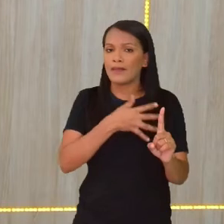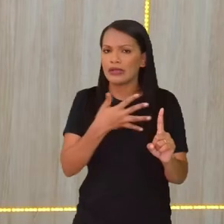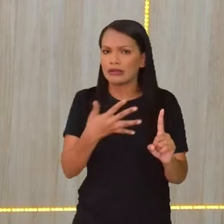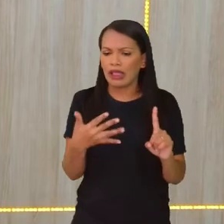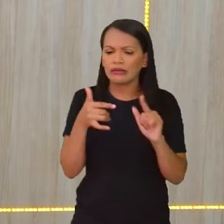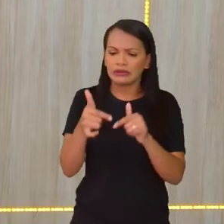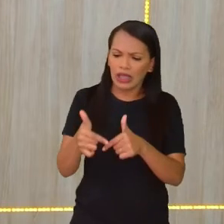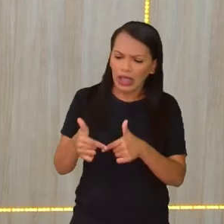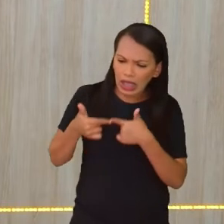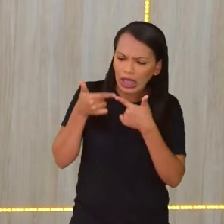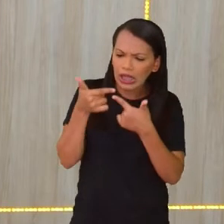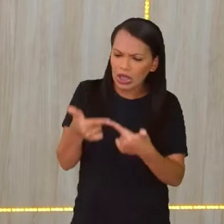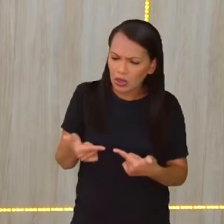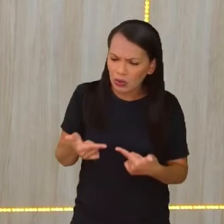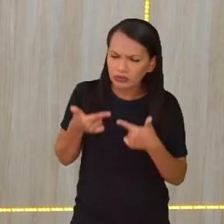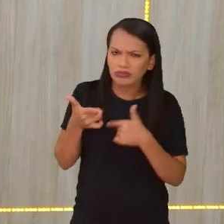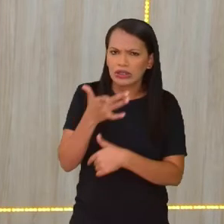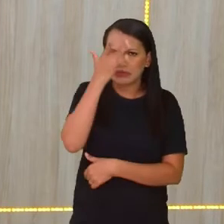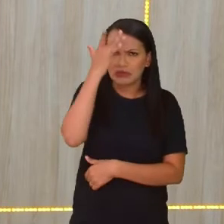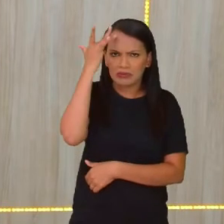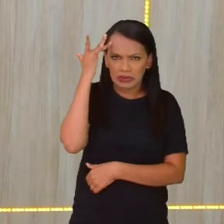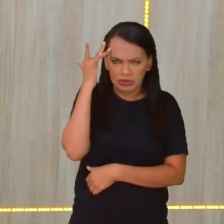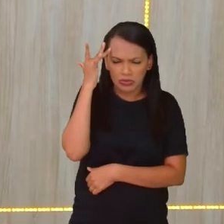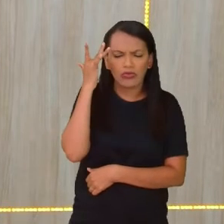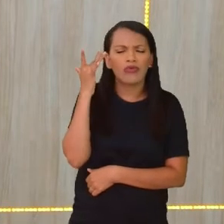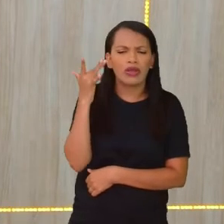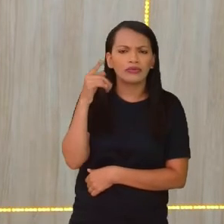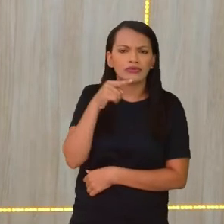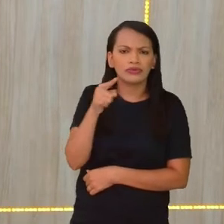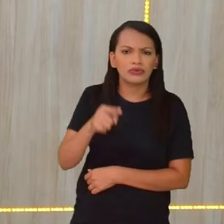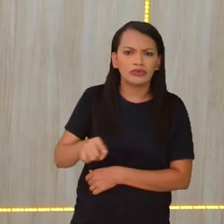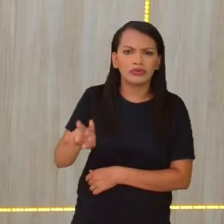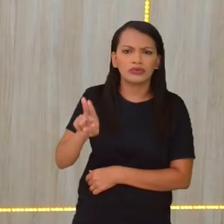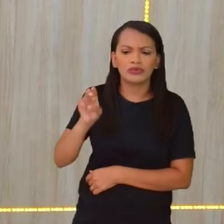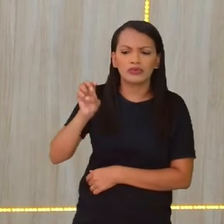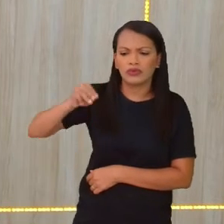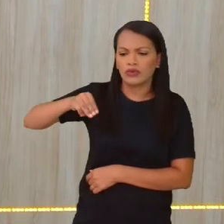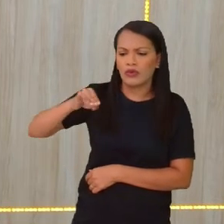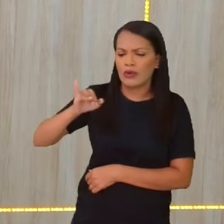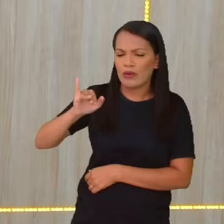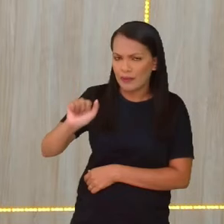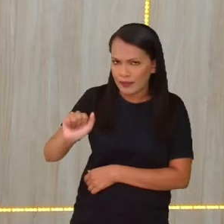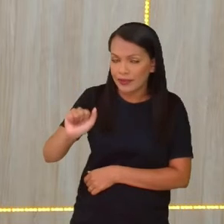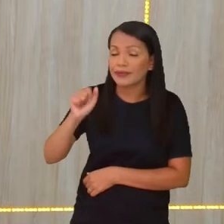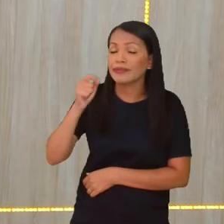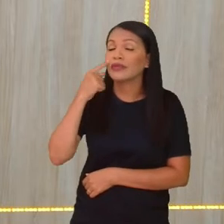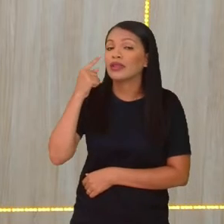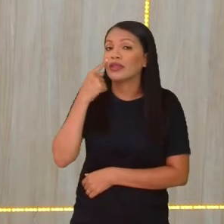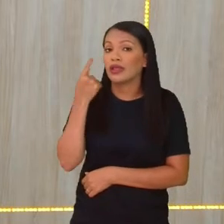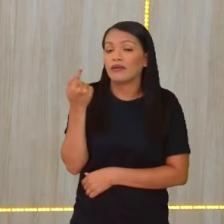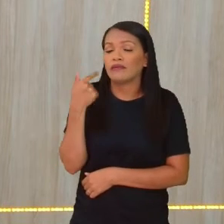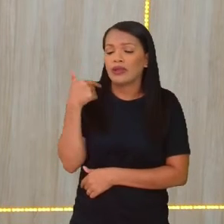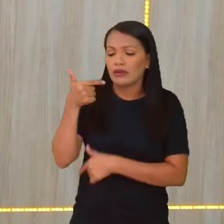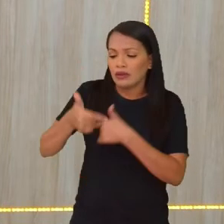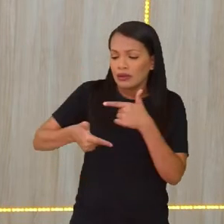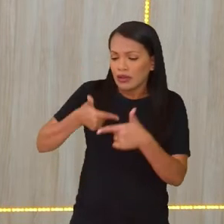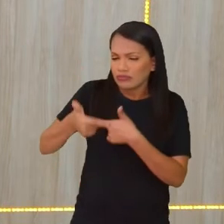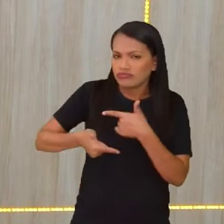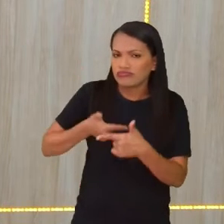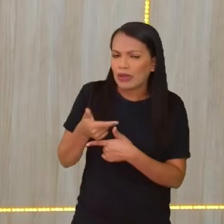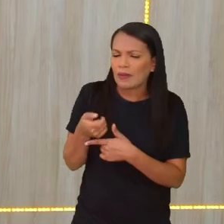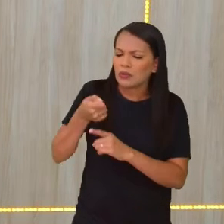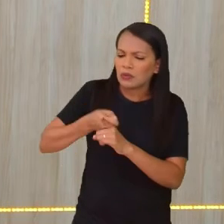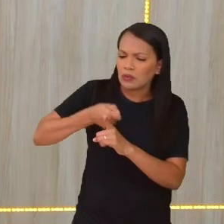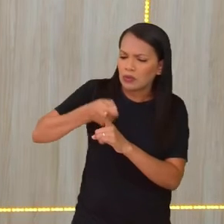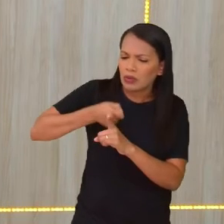desse guerreiro, né, quilombola, que a gente tem aí a data de 20 de novembro,